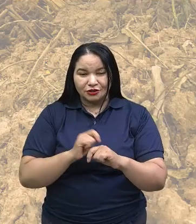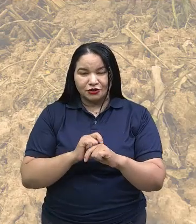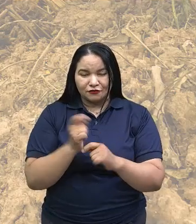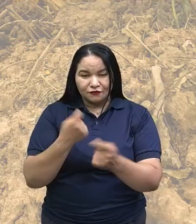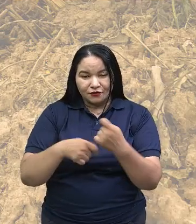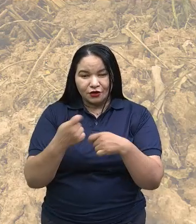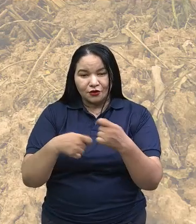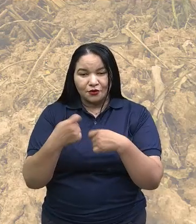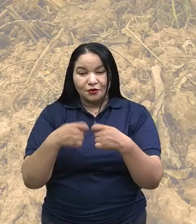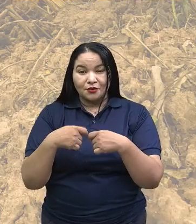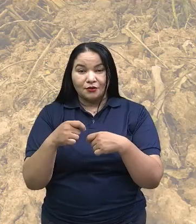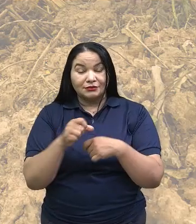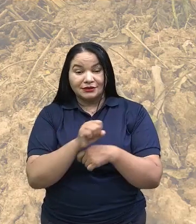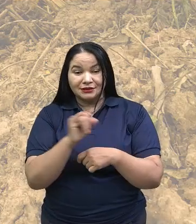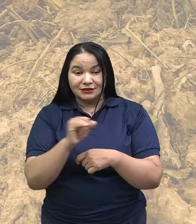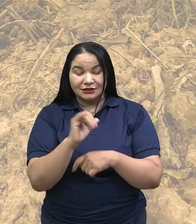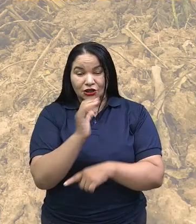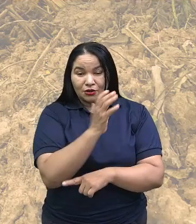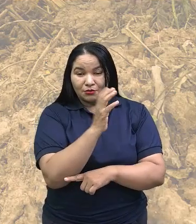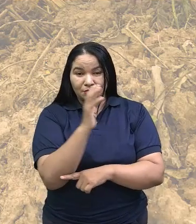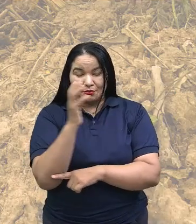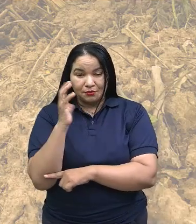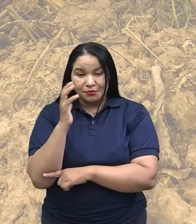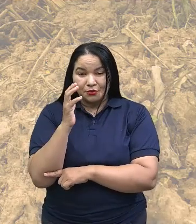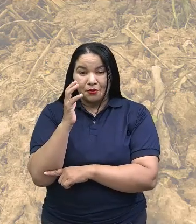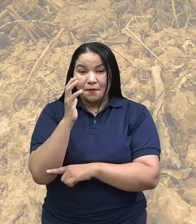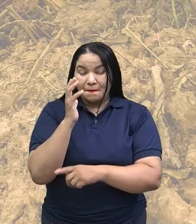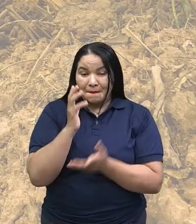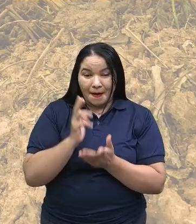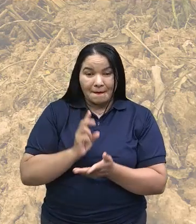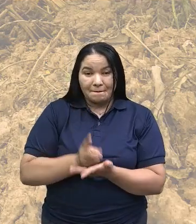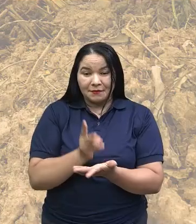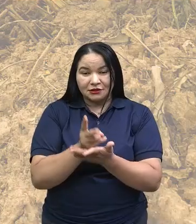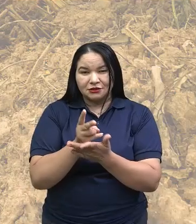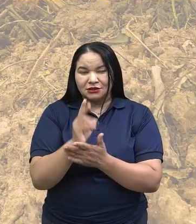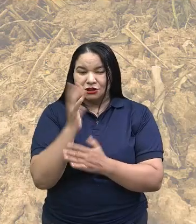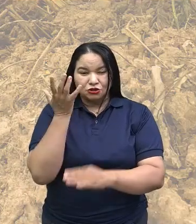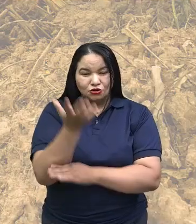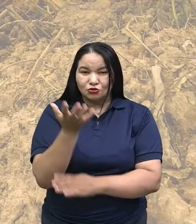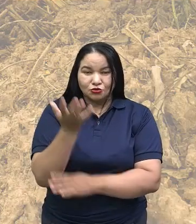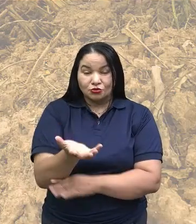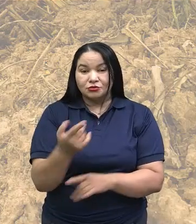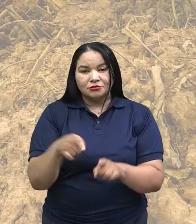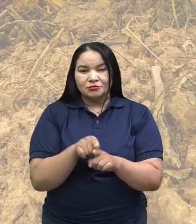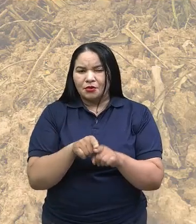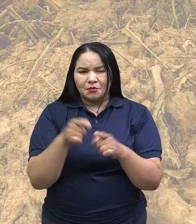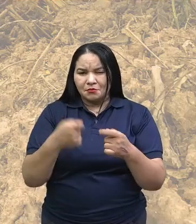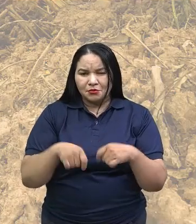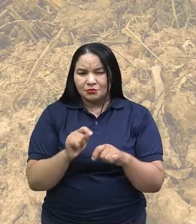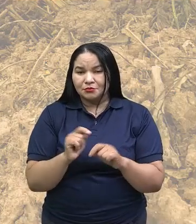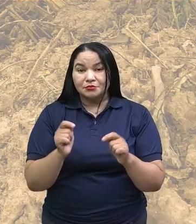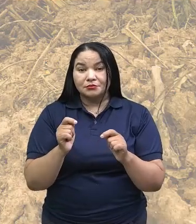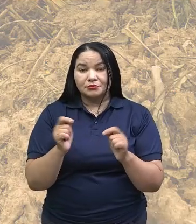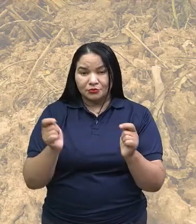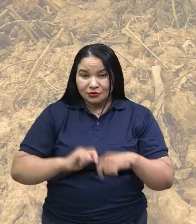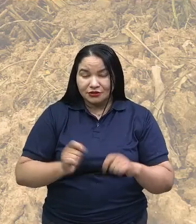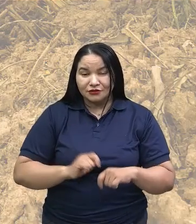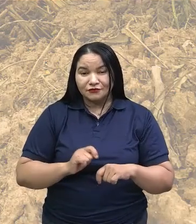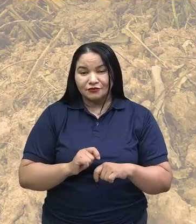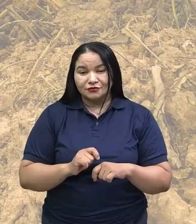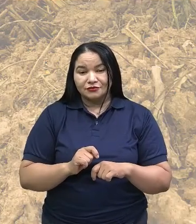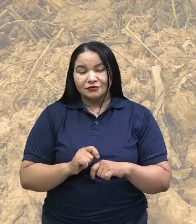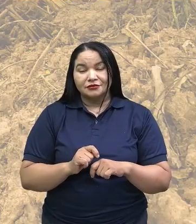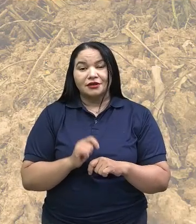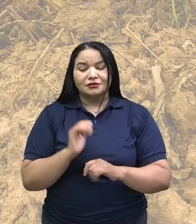economicamente sem destruir a Amazônia ou as florestas, né, de uma maneira geral? Será que isso é possível, Dayson?